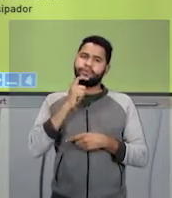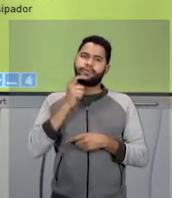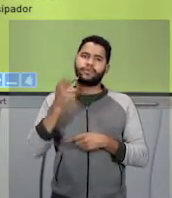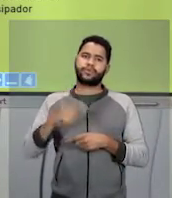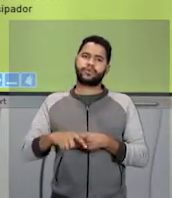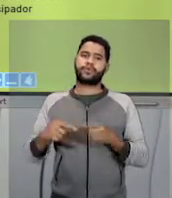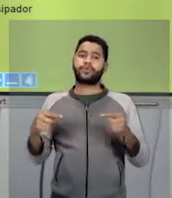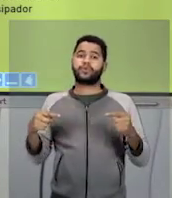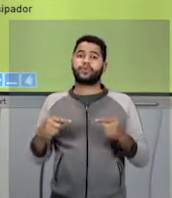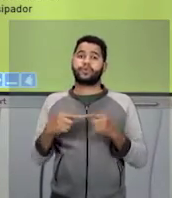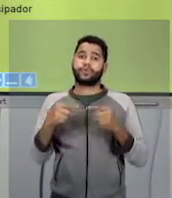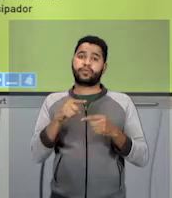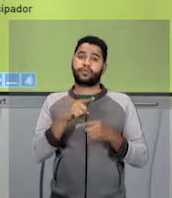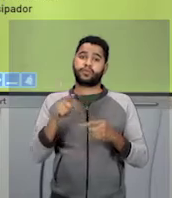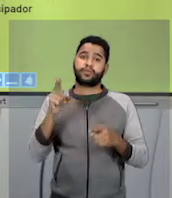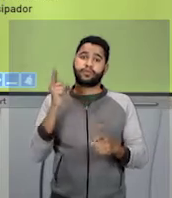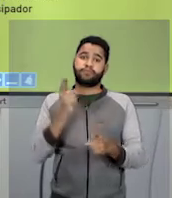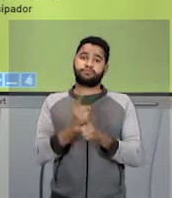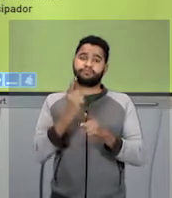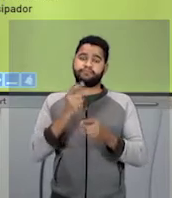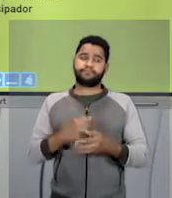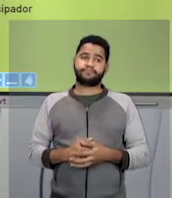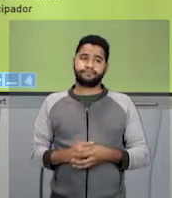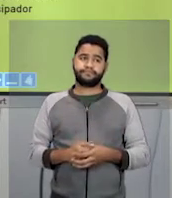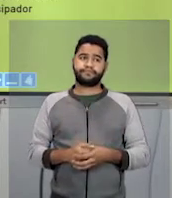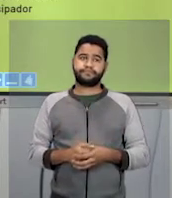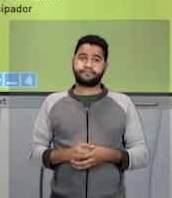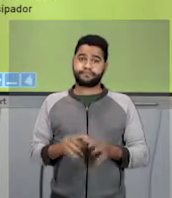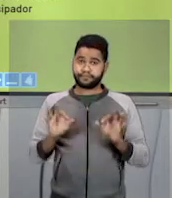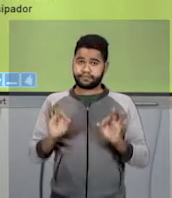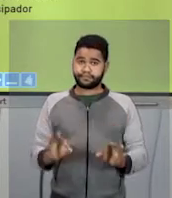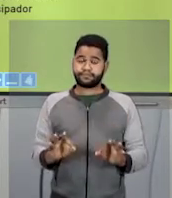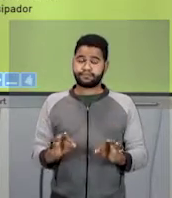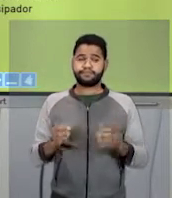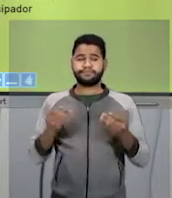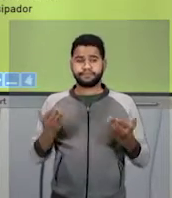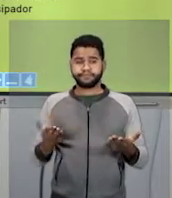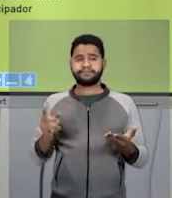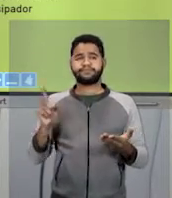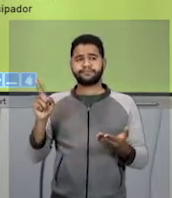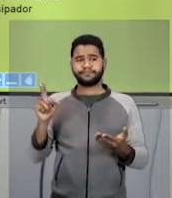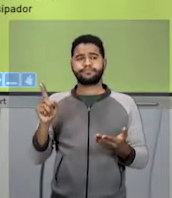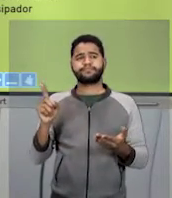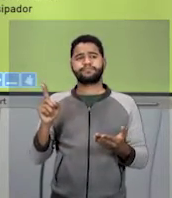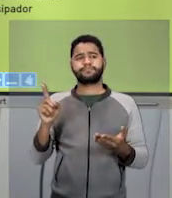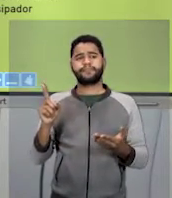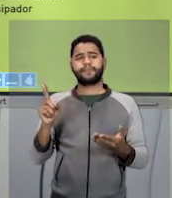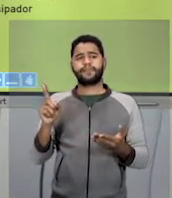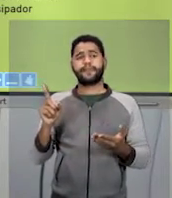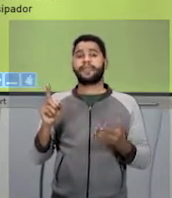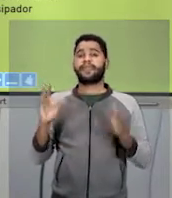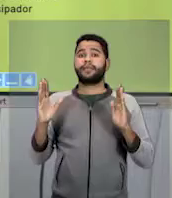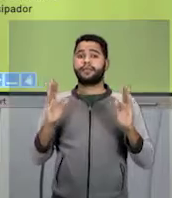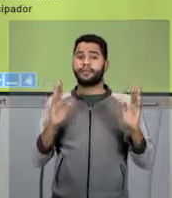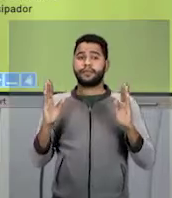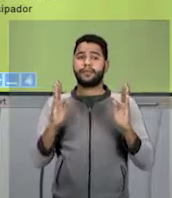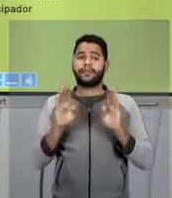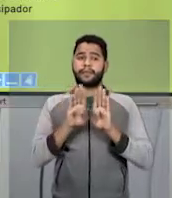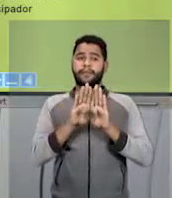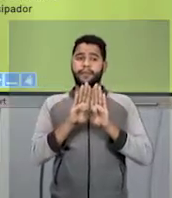de acordo com o que você identificou no termostato, certo? Então, aquele tempo